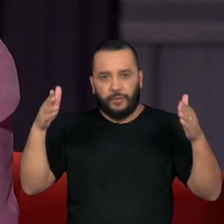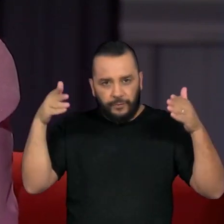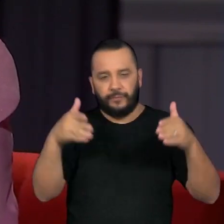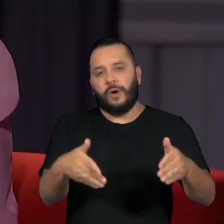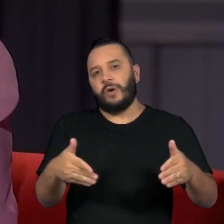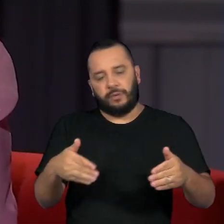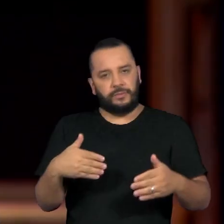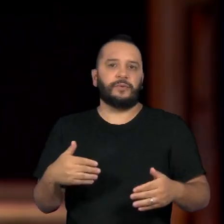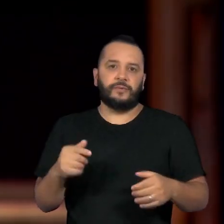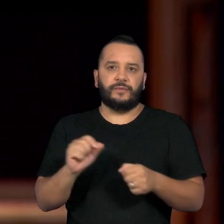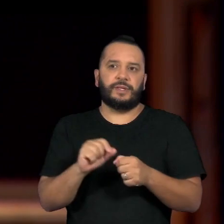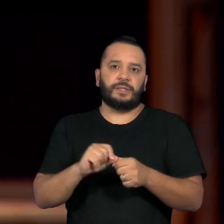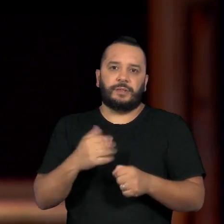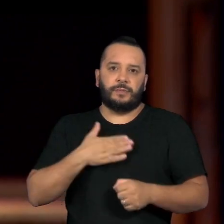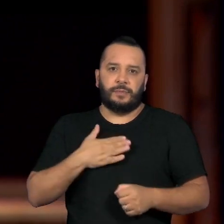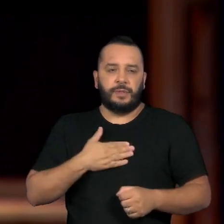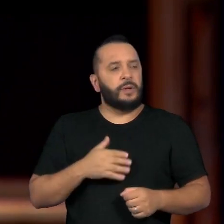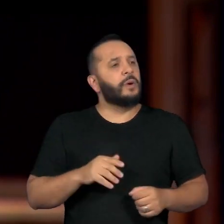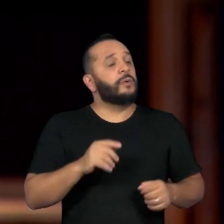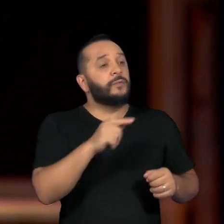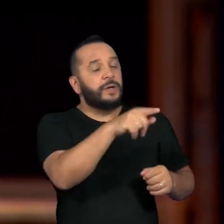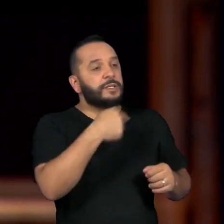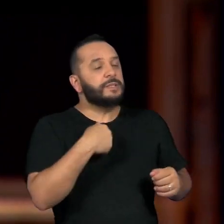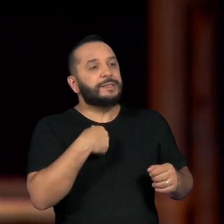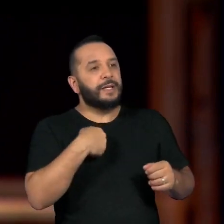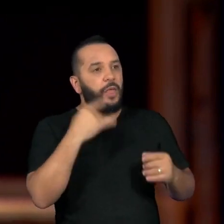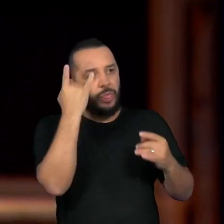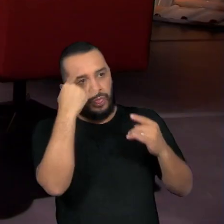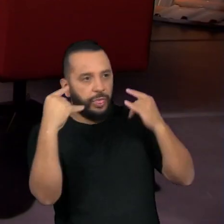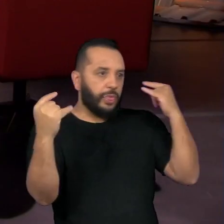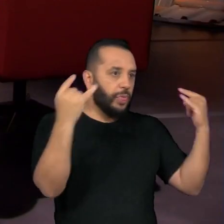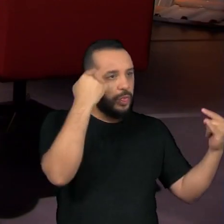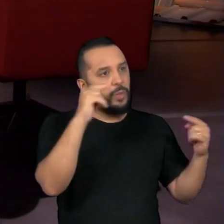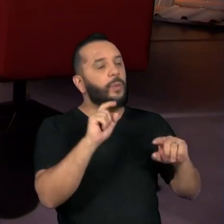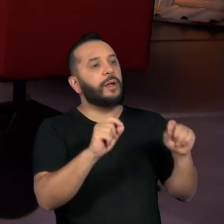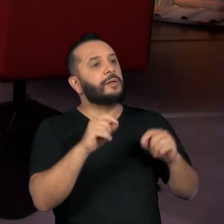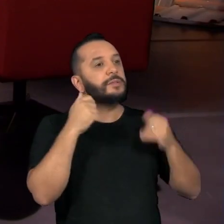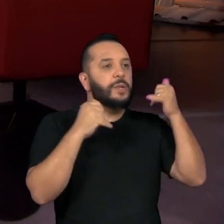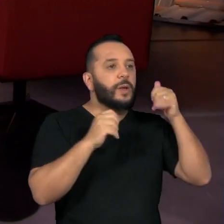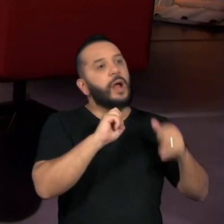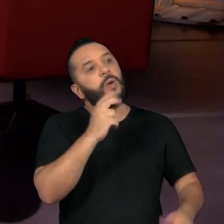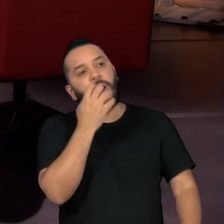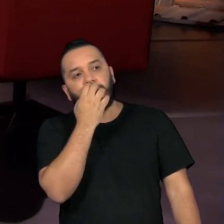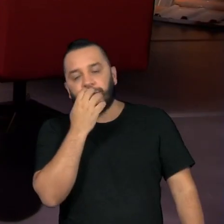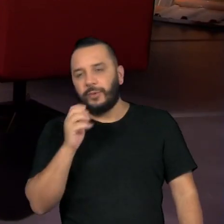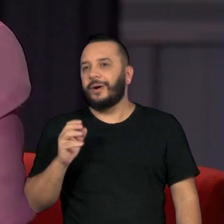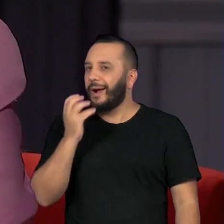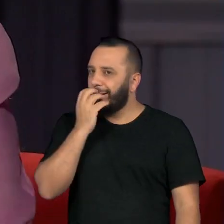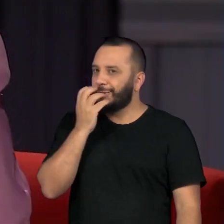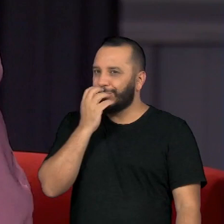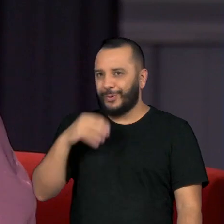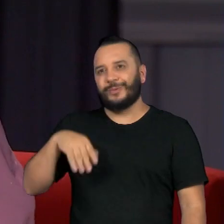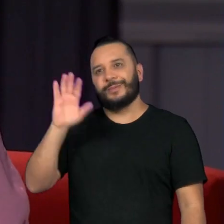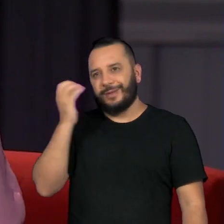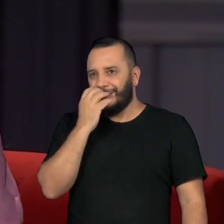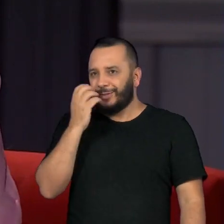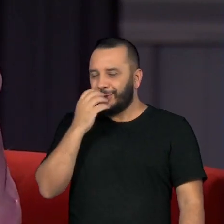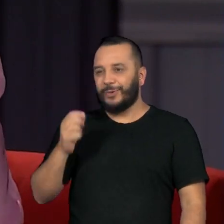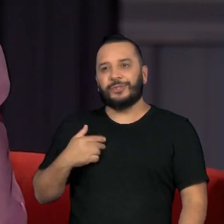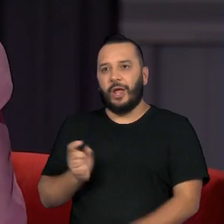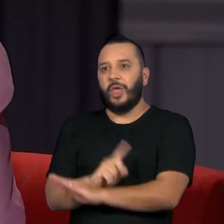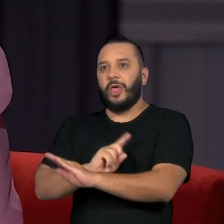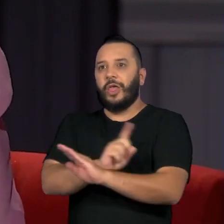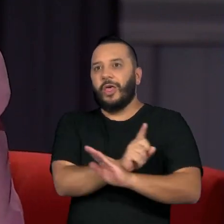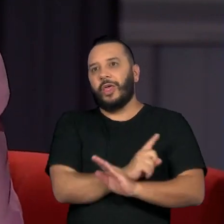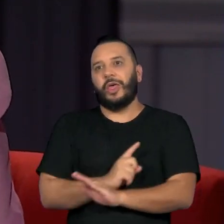estou fazendo. Qual que tira mais o seu foco, o celular ou os cachorros? Os cachorros. Que Os isso? cachorros, porque eles são terríveis, meu Deus do céu. Eles